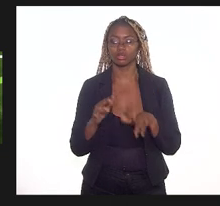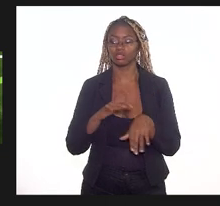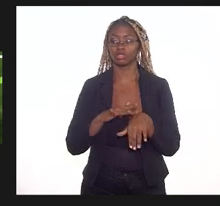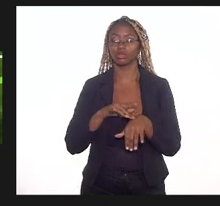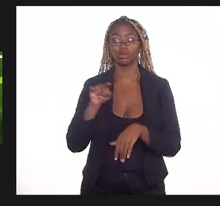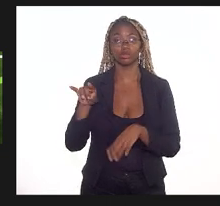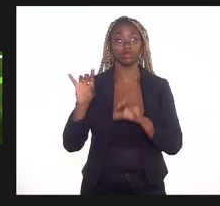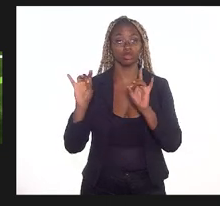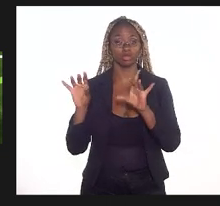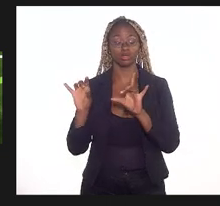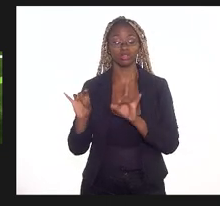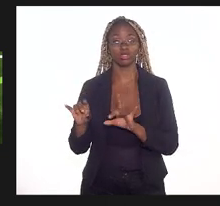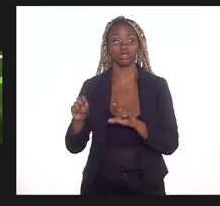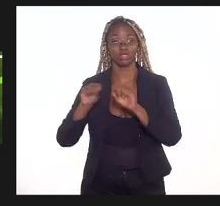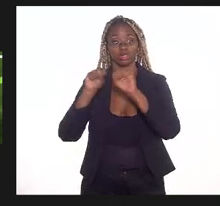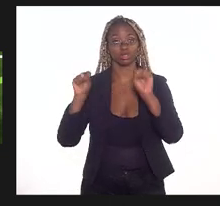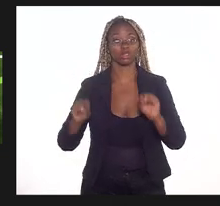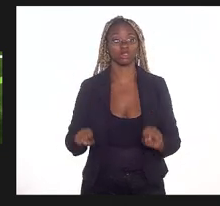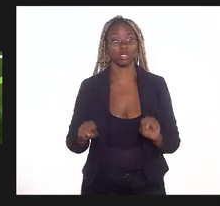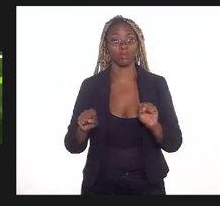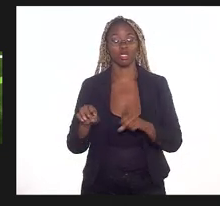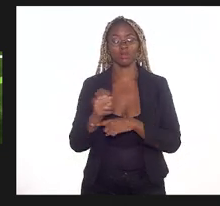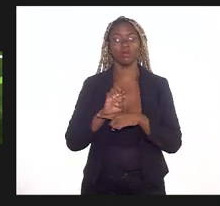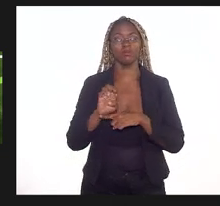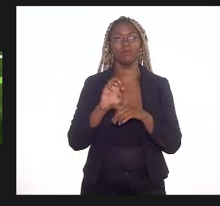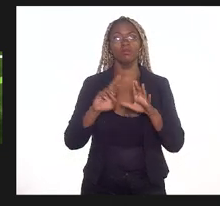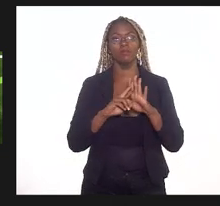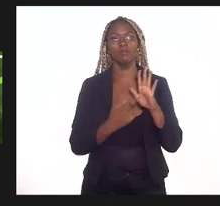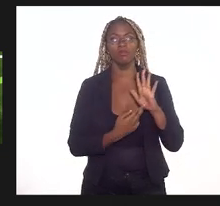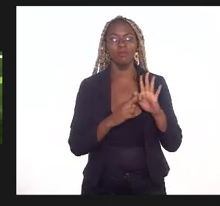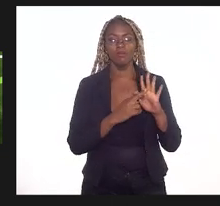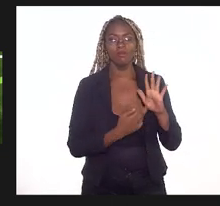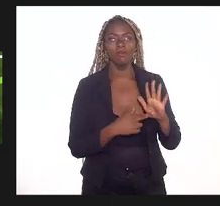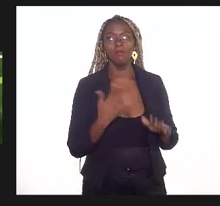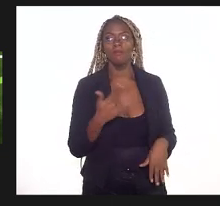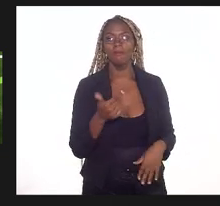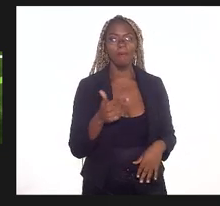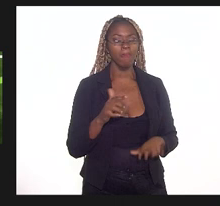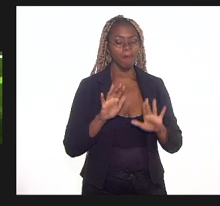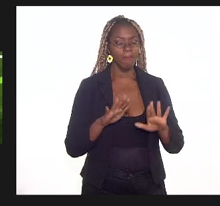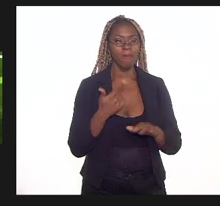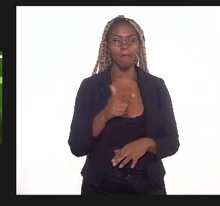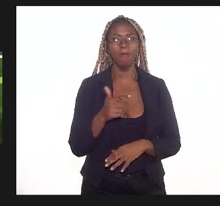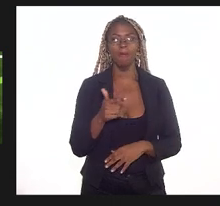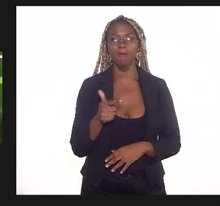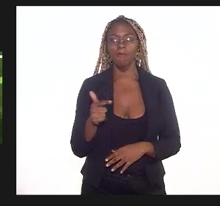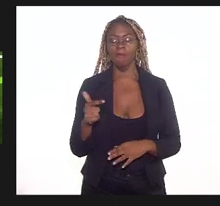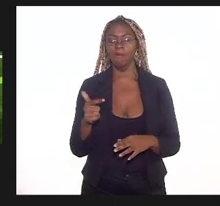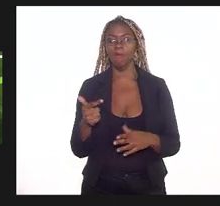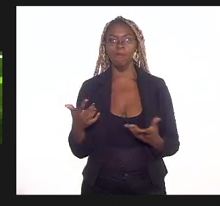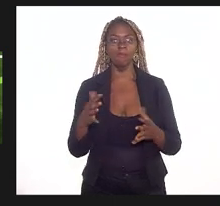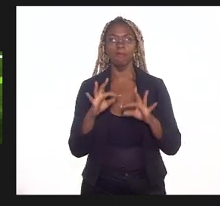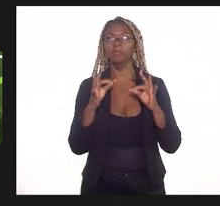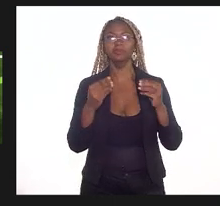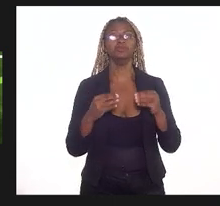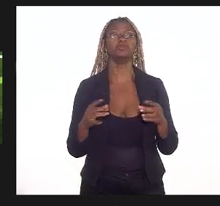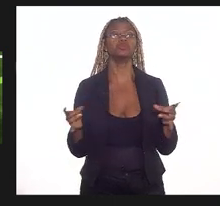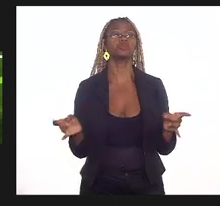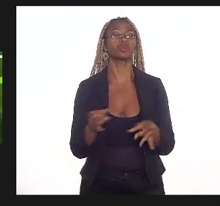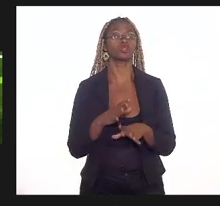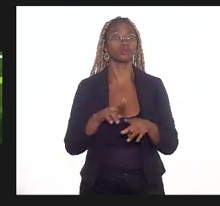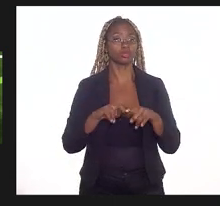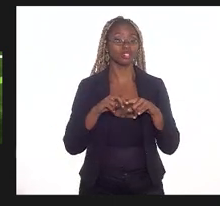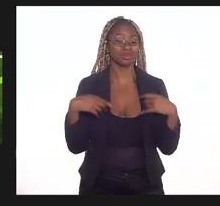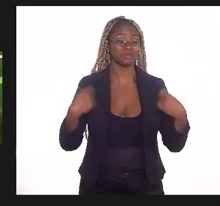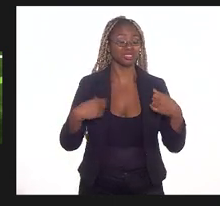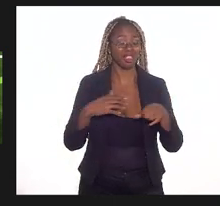específica, para o sistema estadual de regulação, mas a gente ainda vem numa conversa longa, porque depende de uma articulação enorme